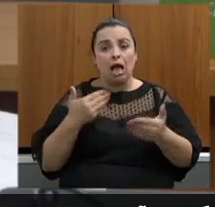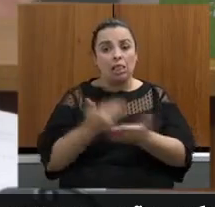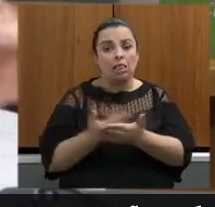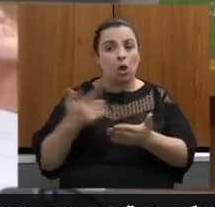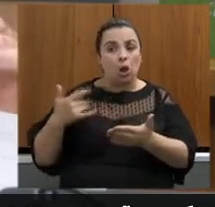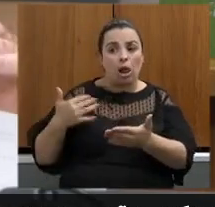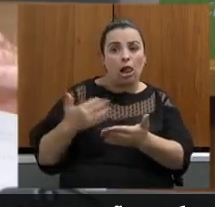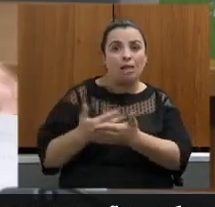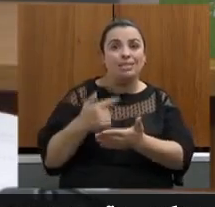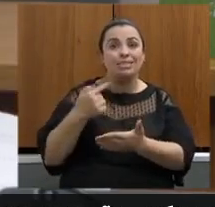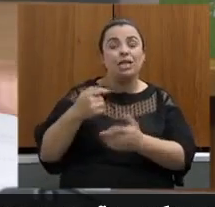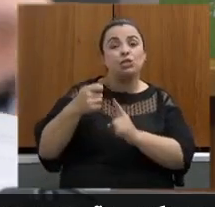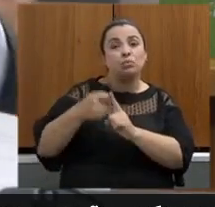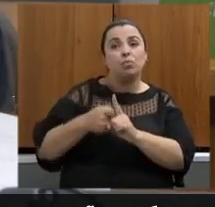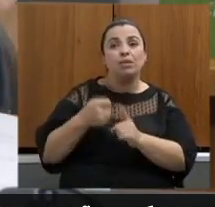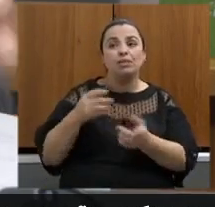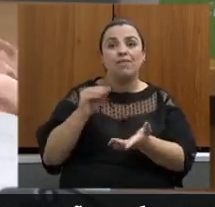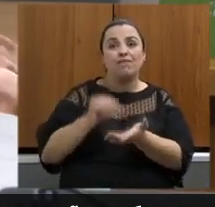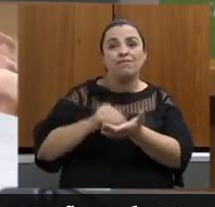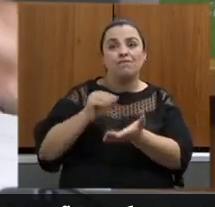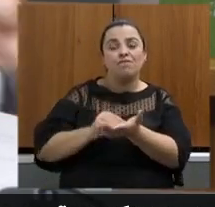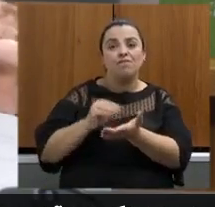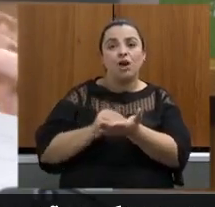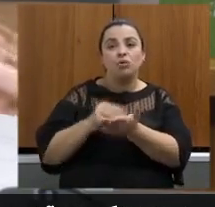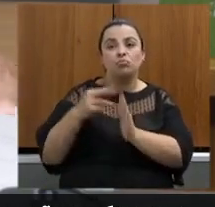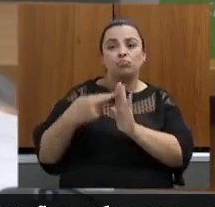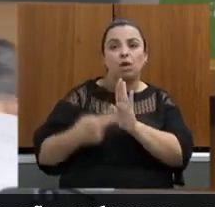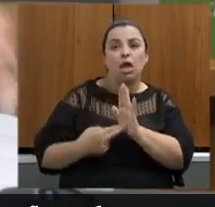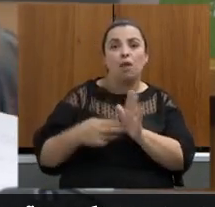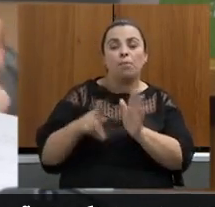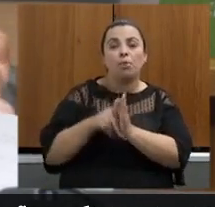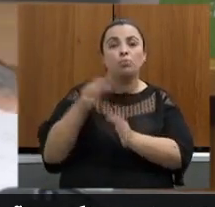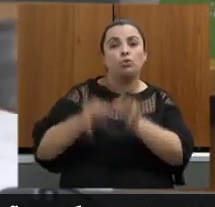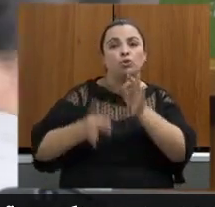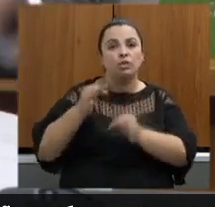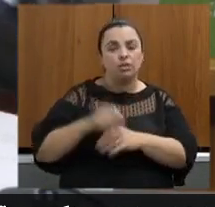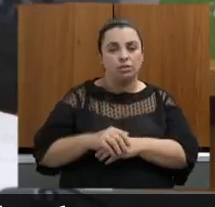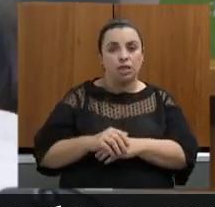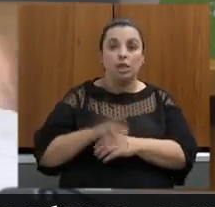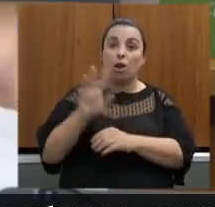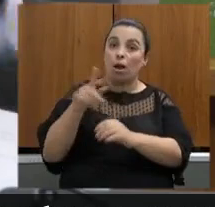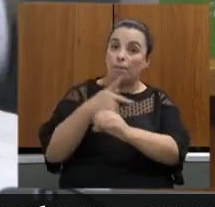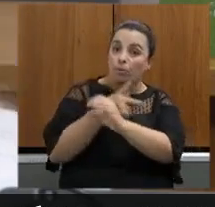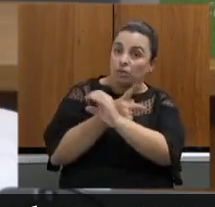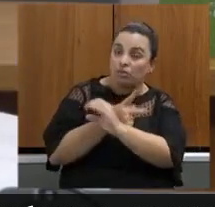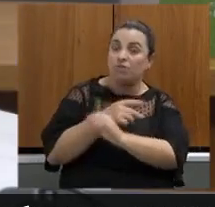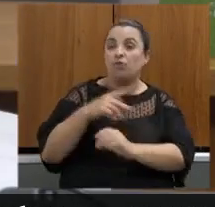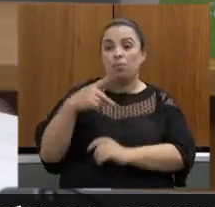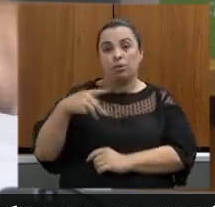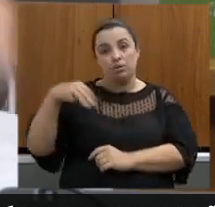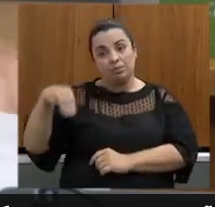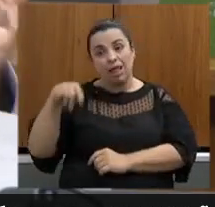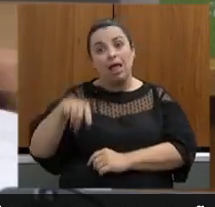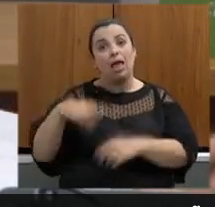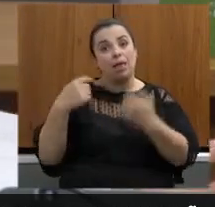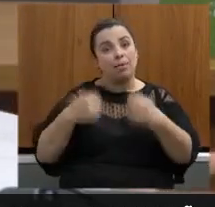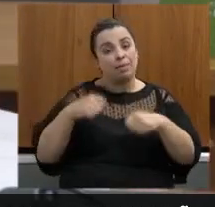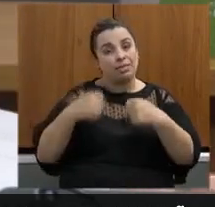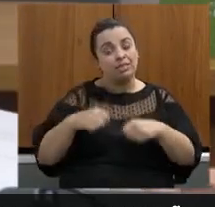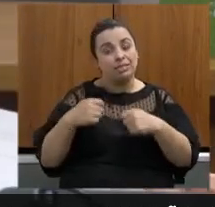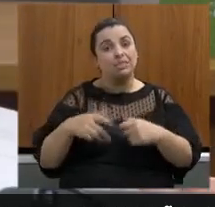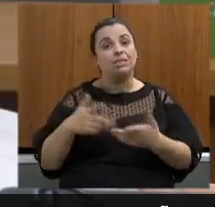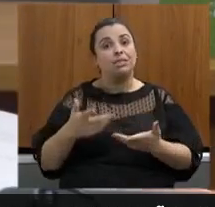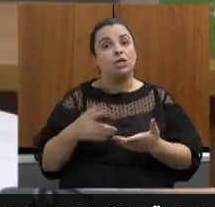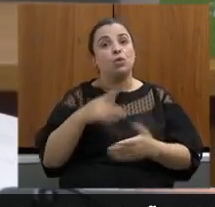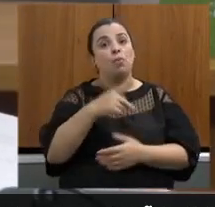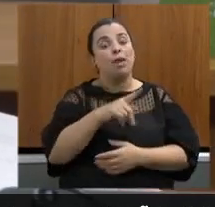sete meses no vácuo jurídico a polícia militar o Bombeiro Militar necessita urgentemente da sanção